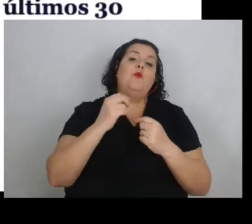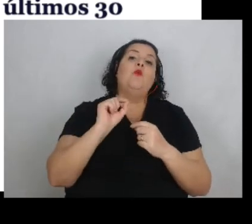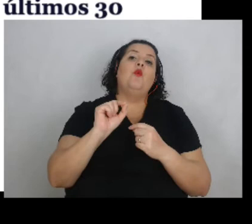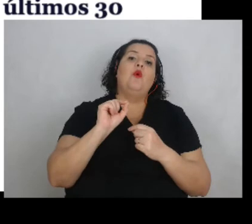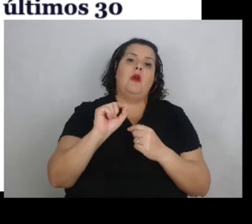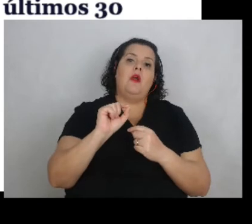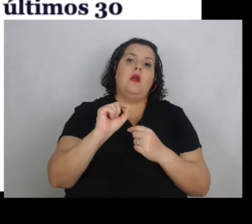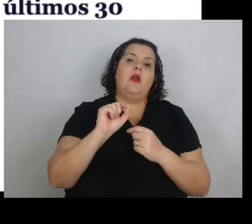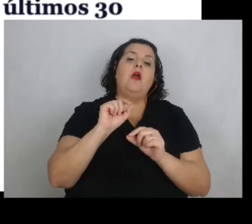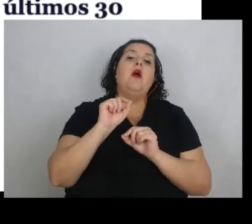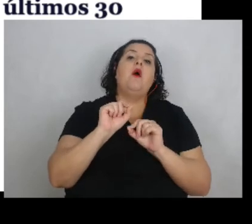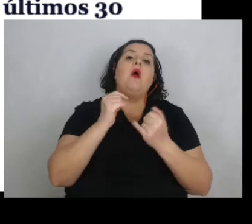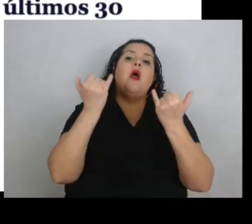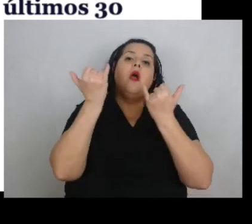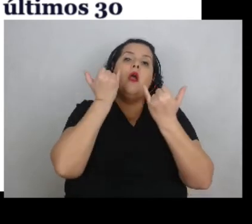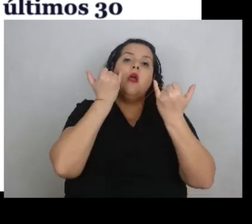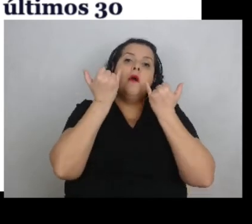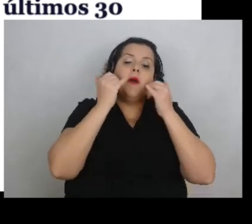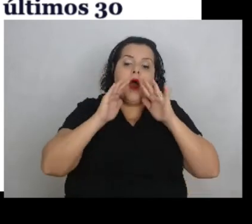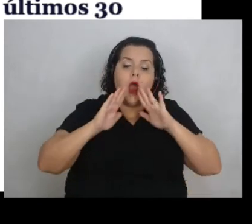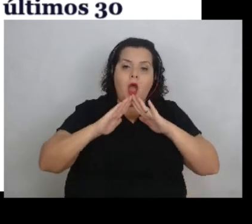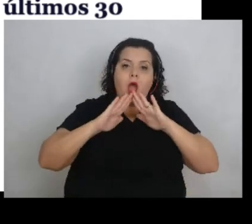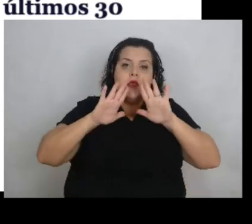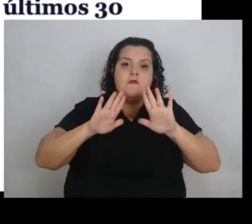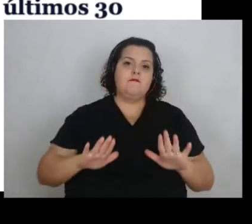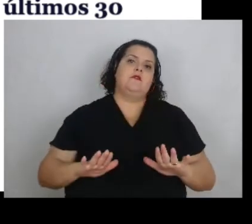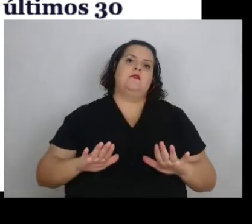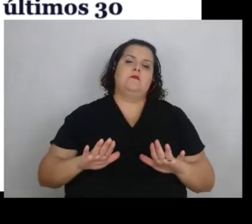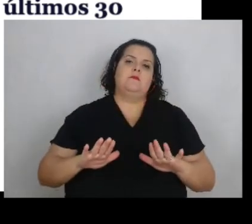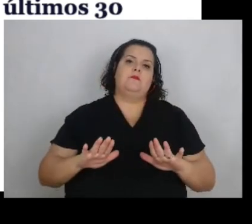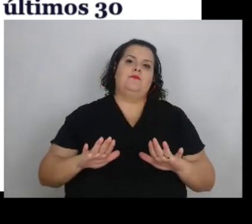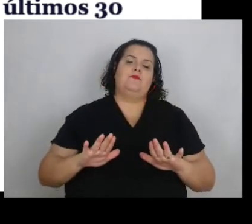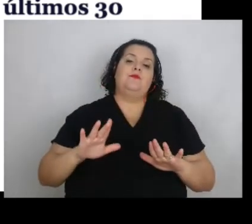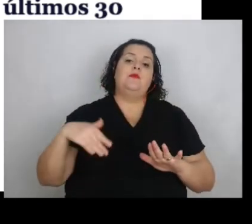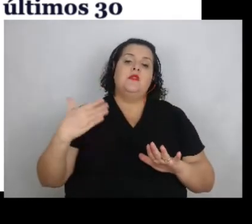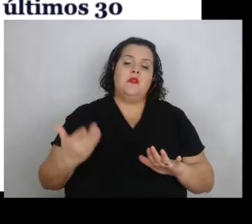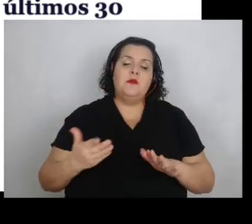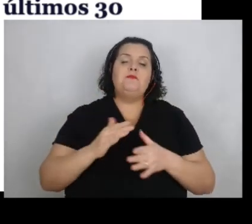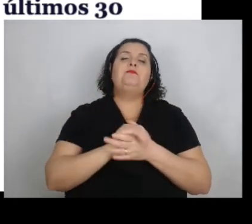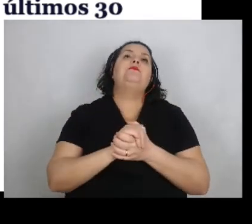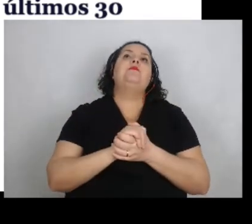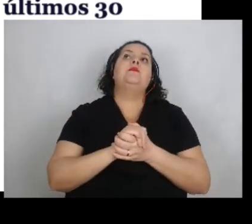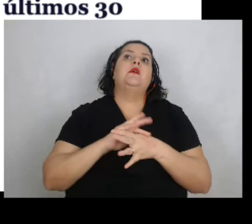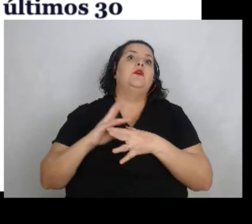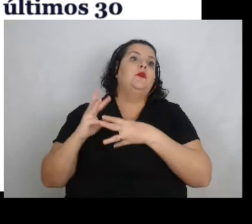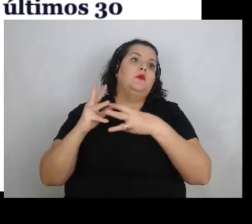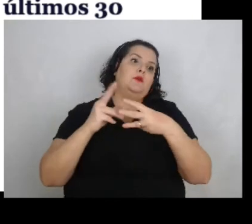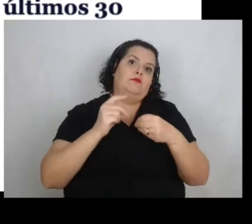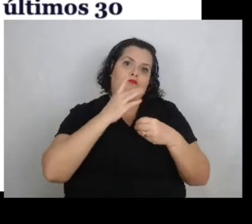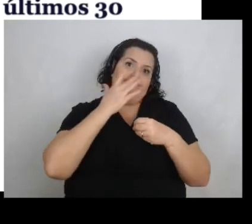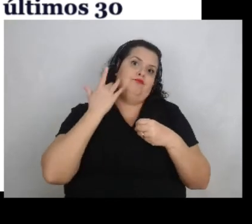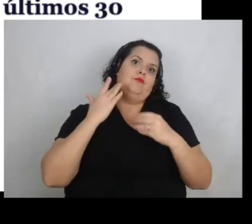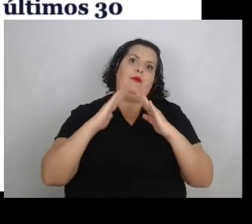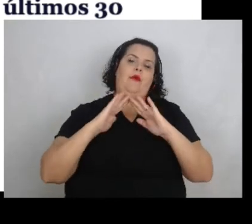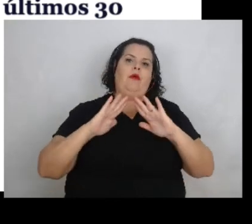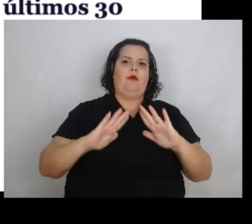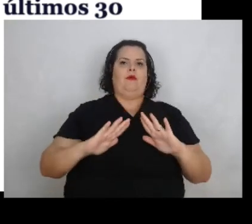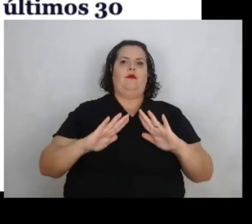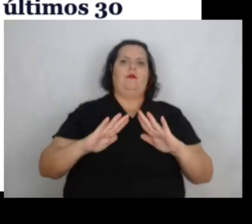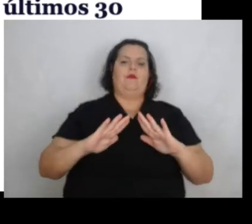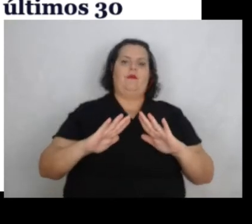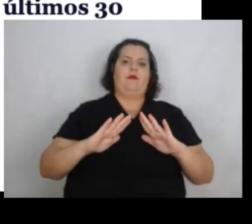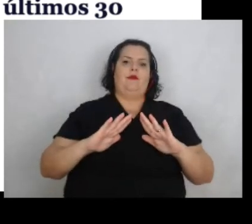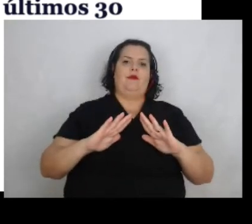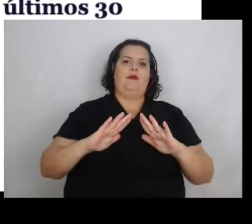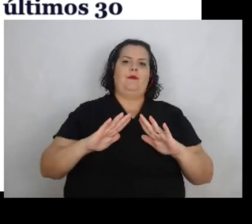casa. E as nossas equipes de saúde da família de atenção básica também ficaram dentro de casa, ficaram dentro das suas unidades